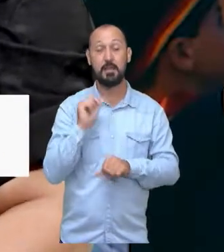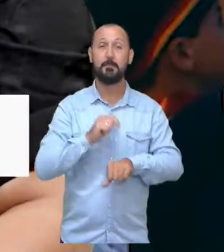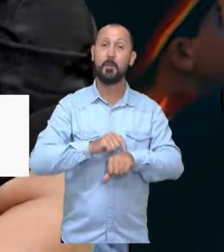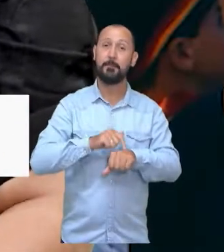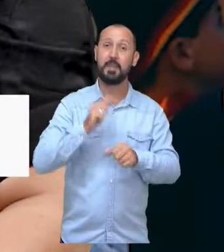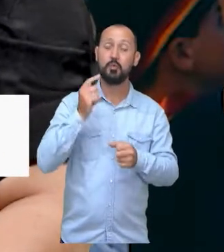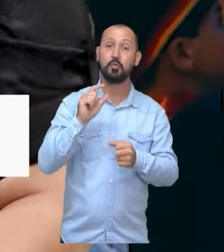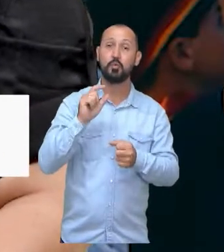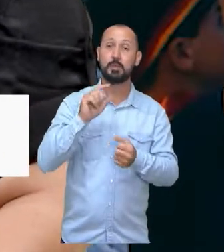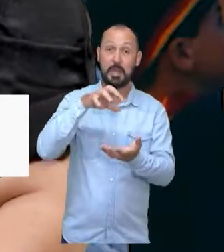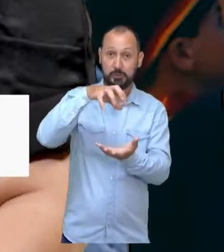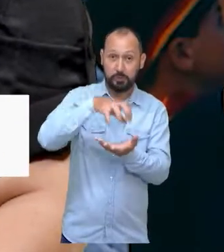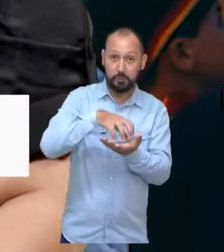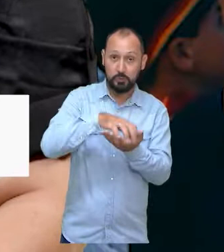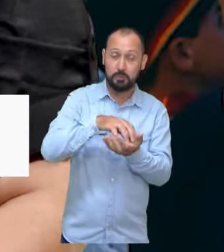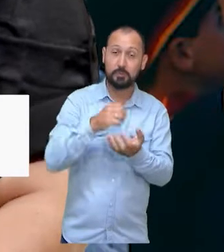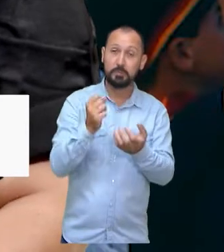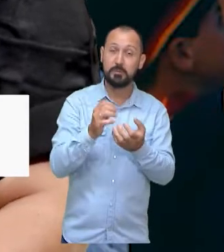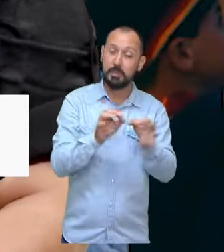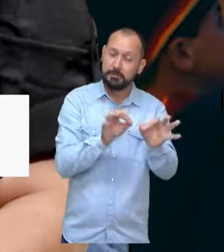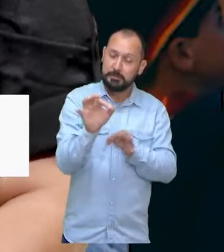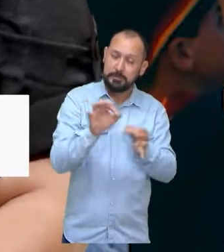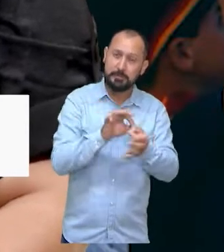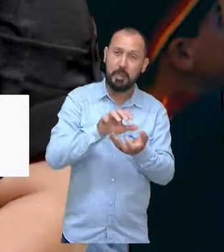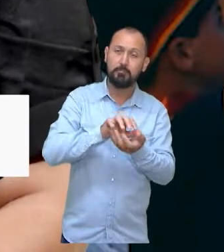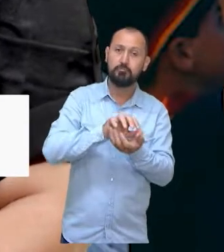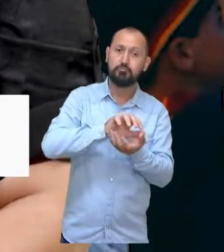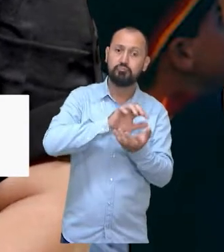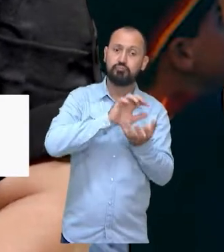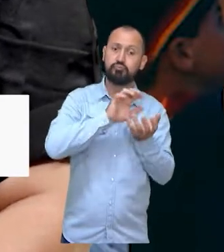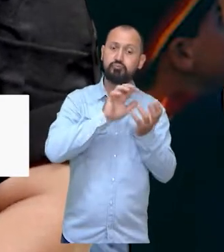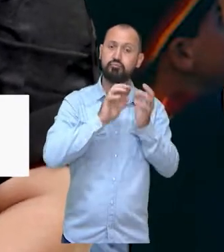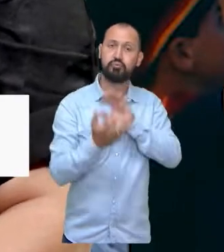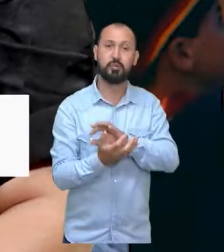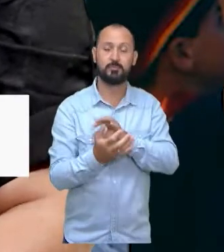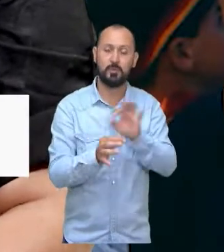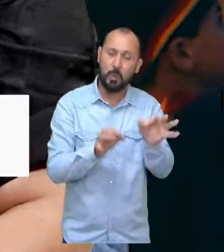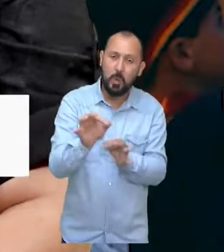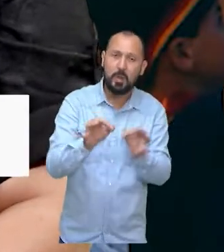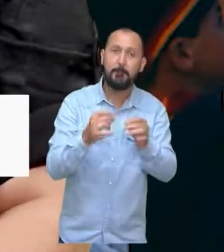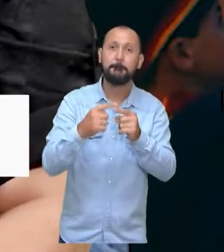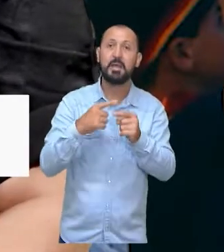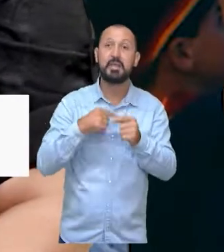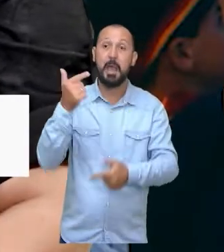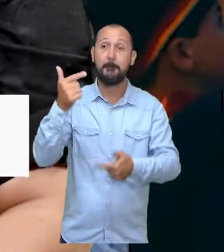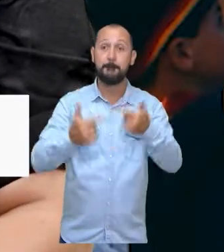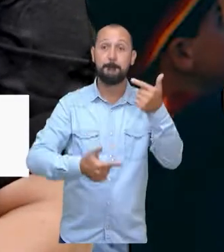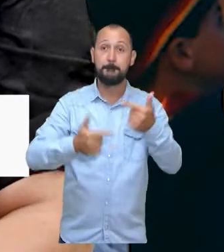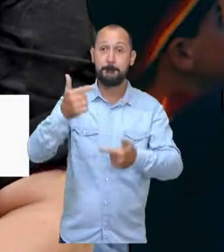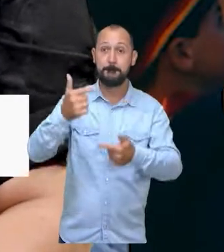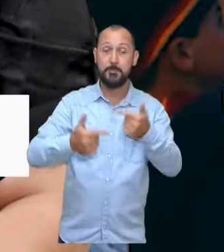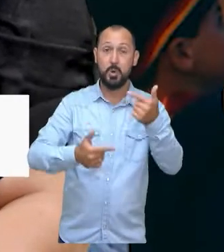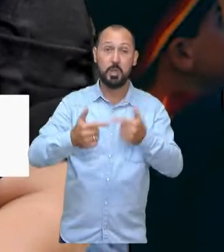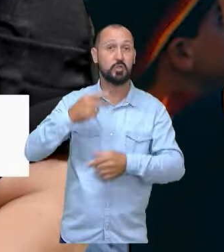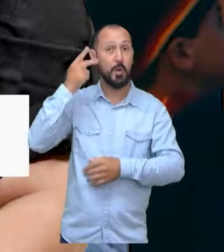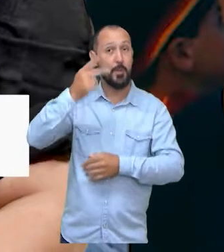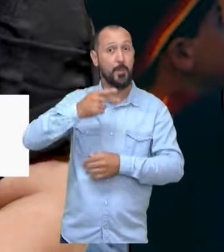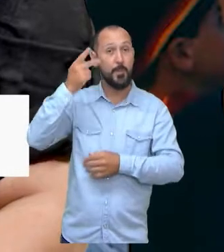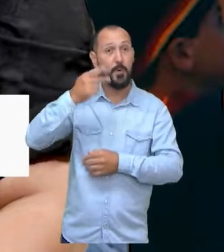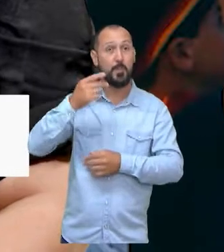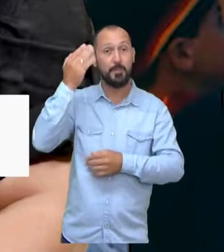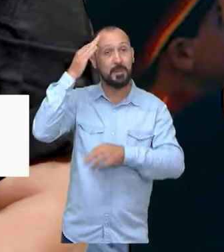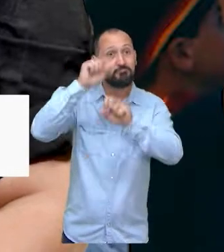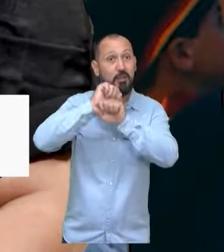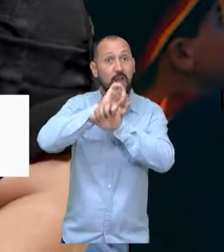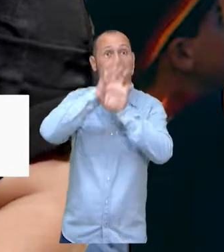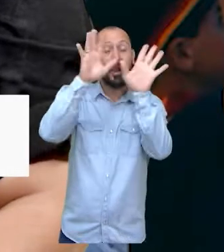Essa reformulação veio no sentido justamente da gente trabalhar muito mais as políticas públicas, ter a compreensão de